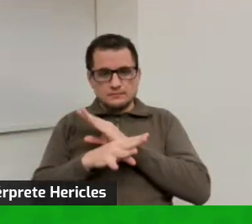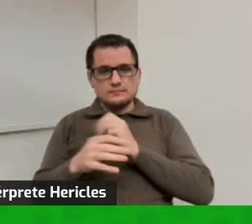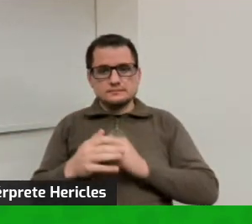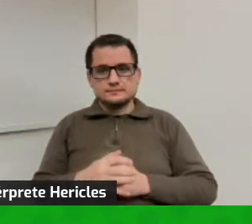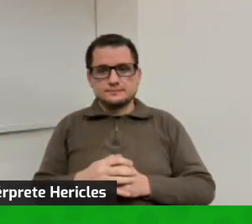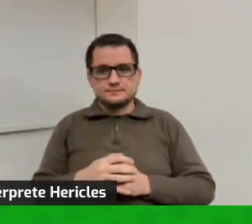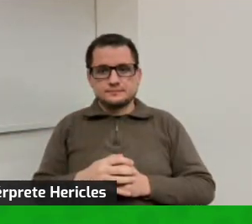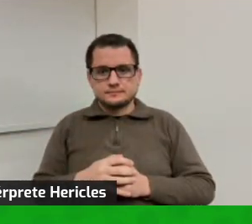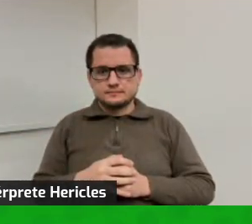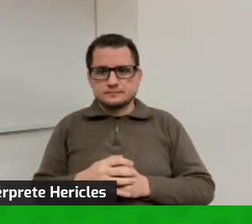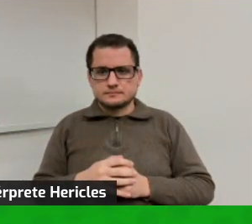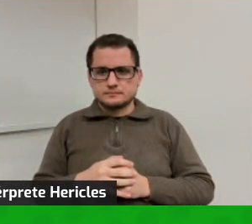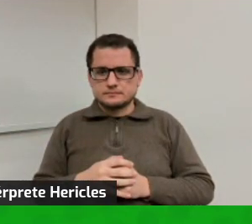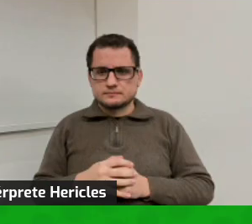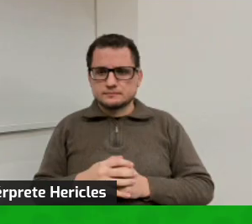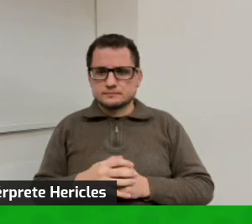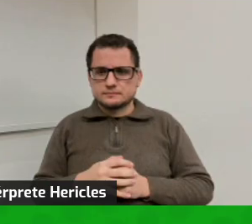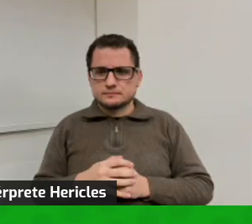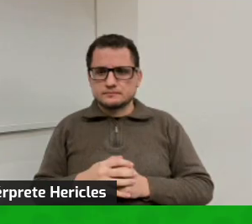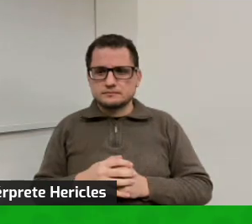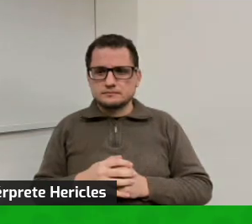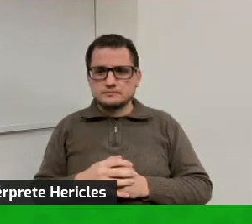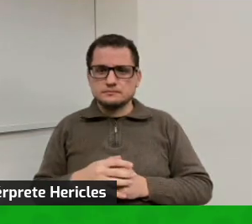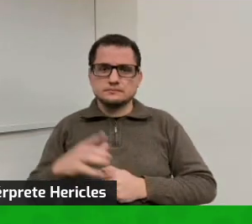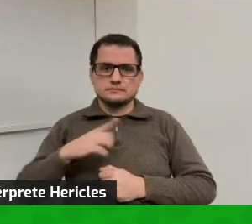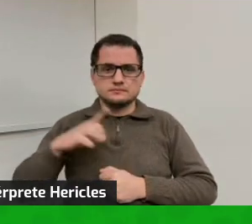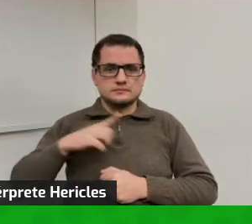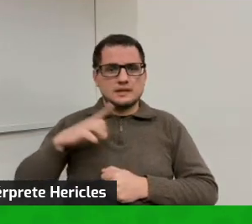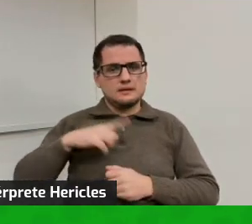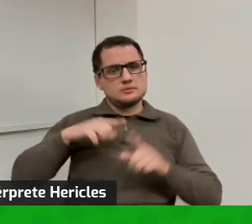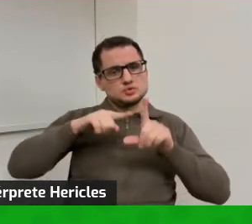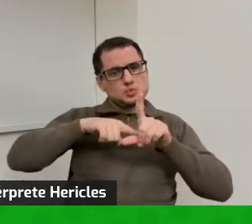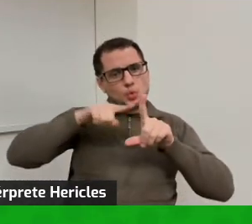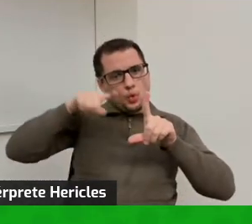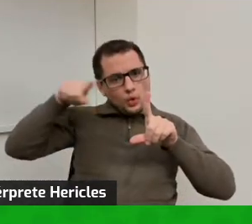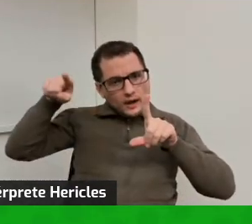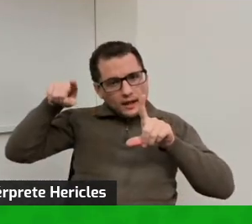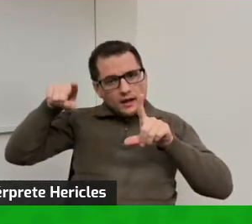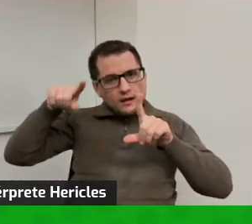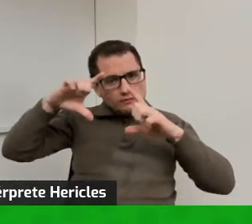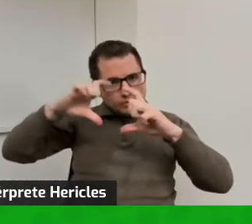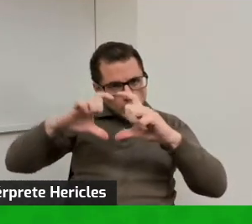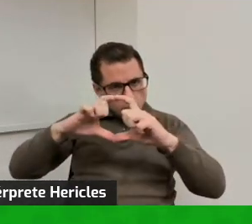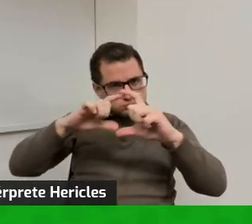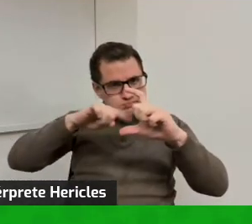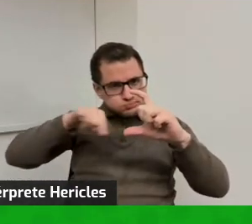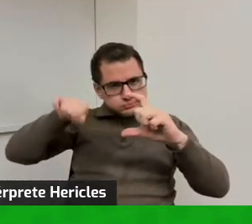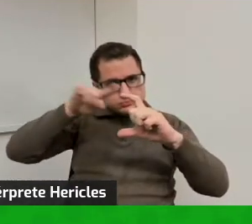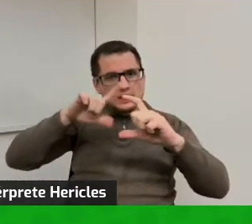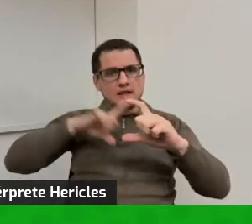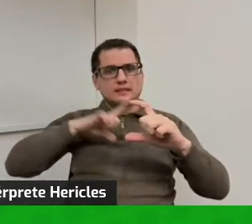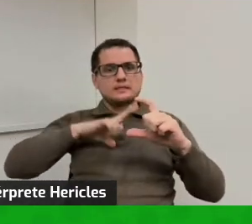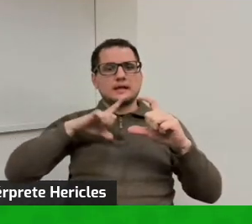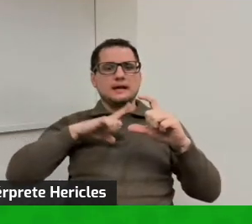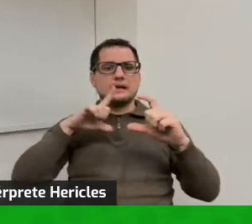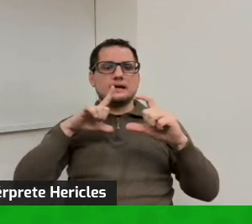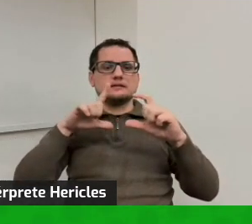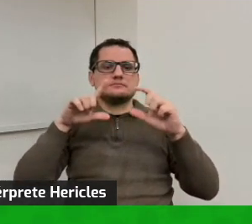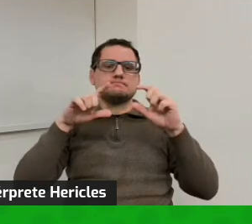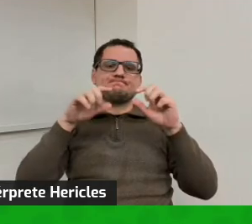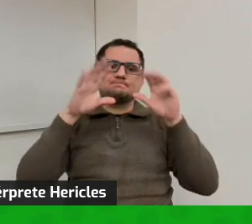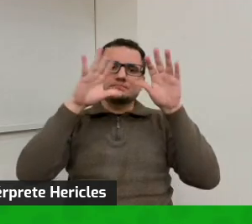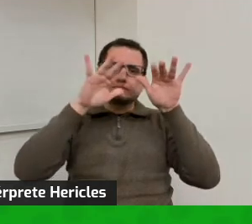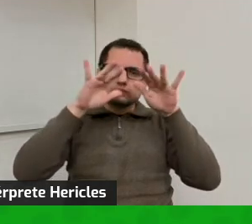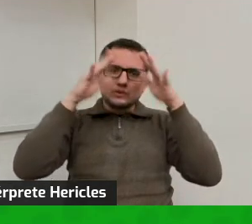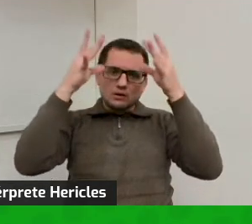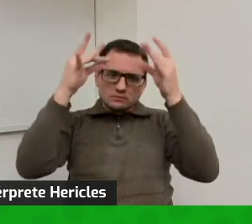já temos o nosso gráfico, já temos nossa descrição aqui feita, né? E receitas e gastos. O que faltou